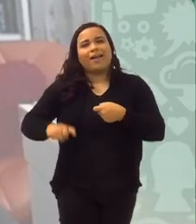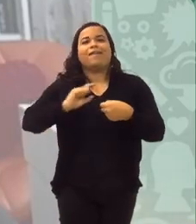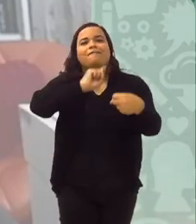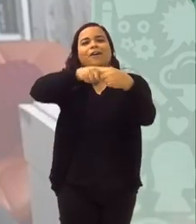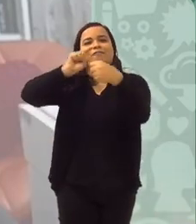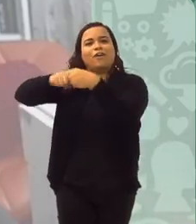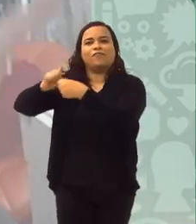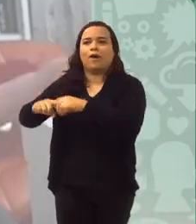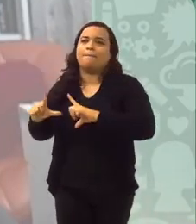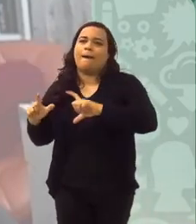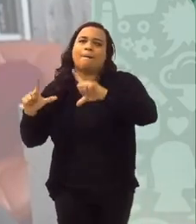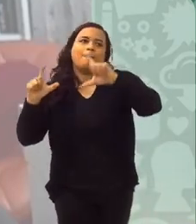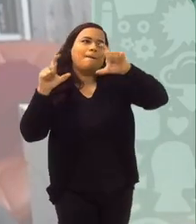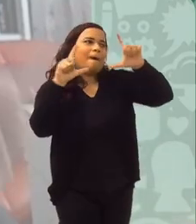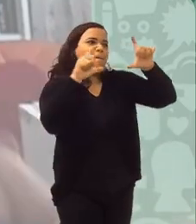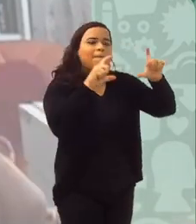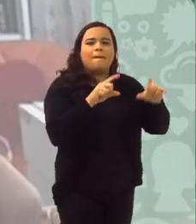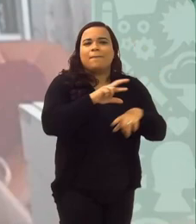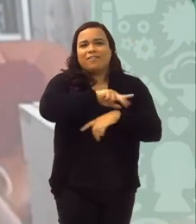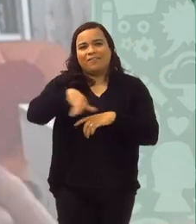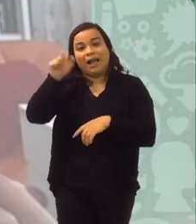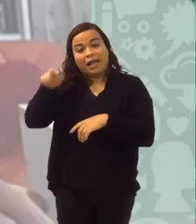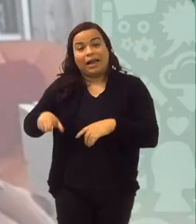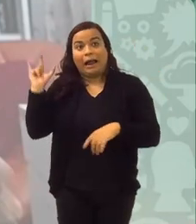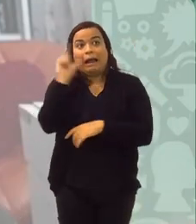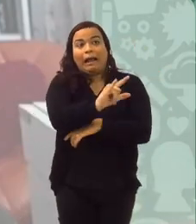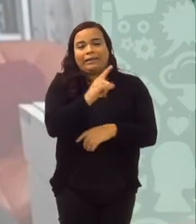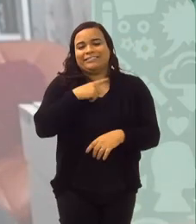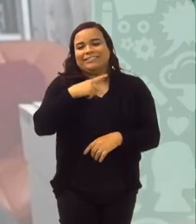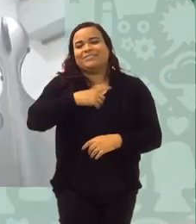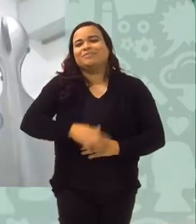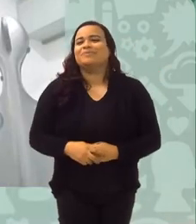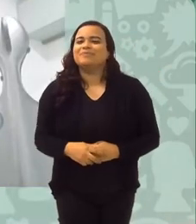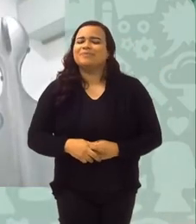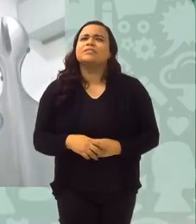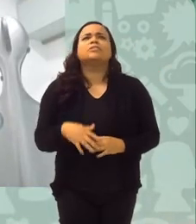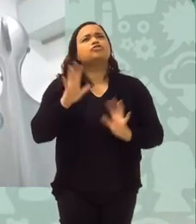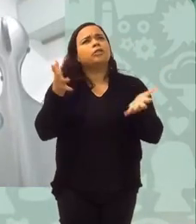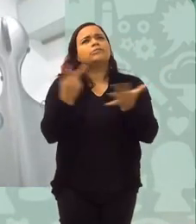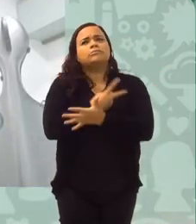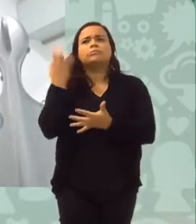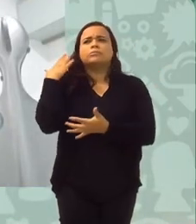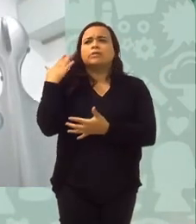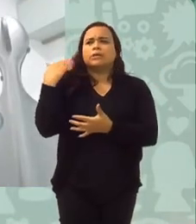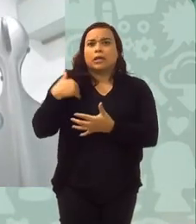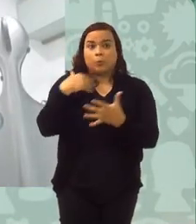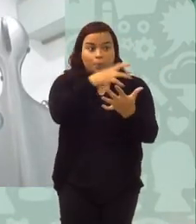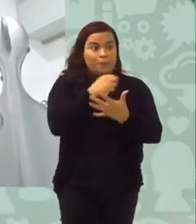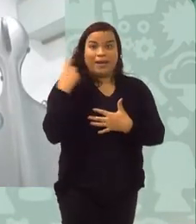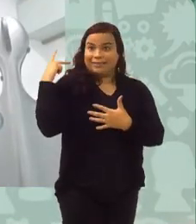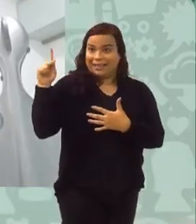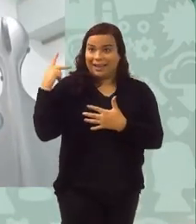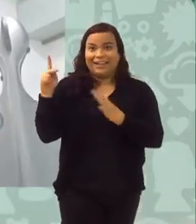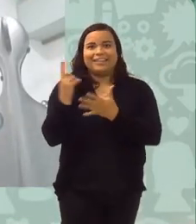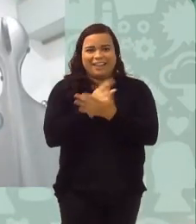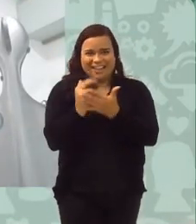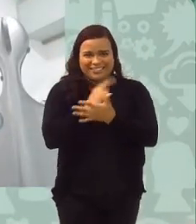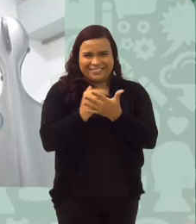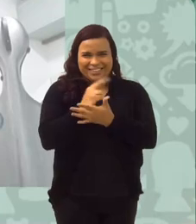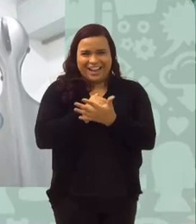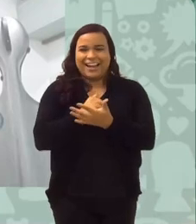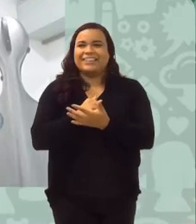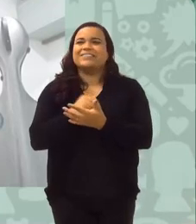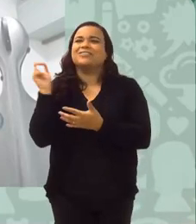fazer os retratos, as fotos que ele tanto ama. E aí, outro dia, inclusive, eu peguei um desenho dele